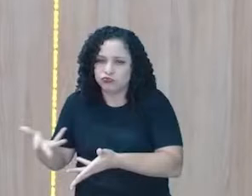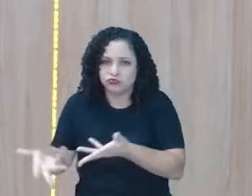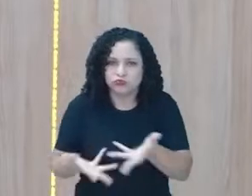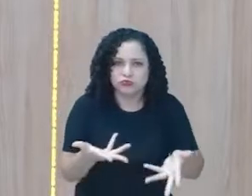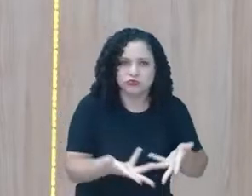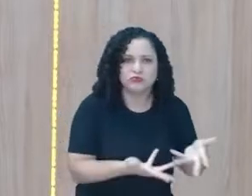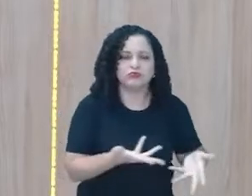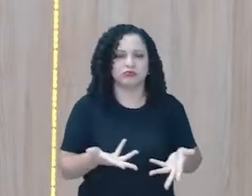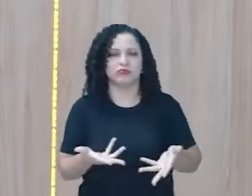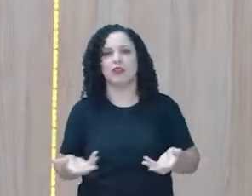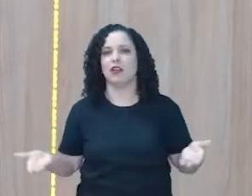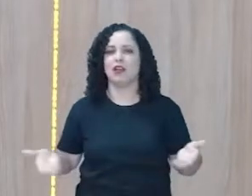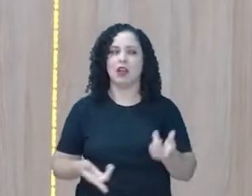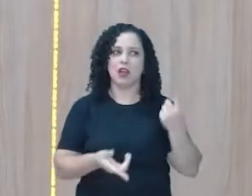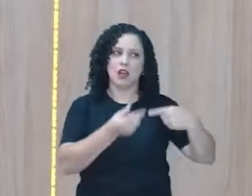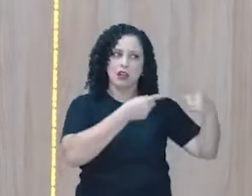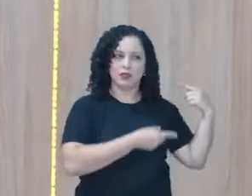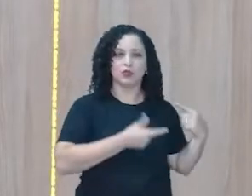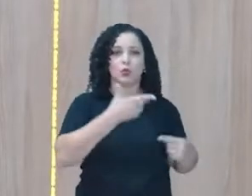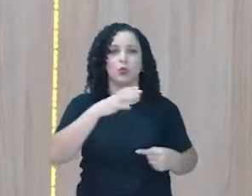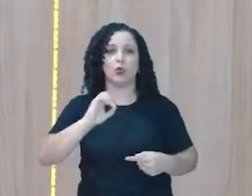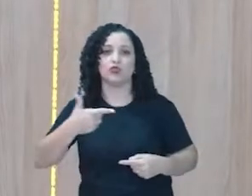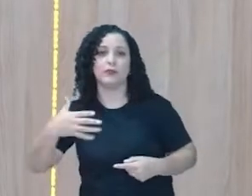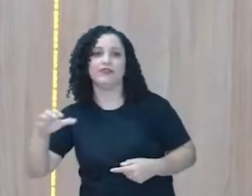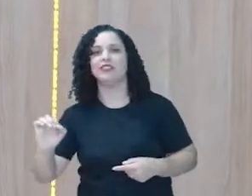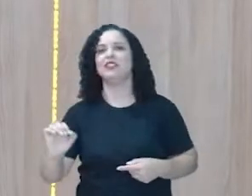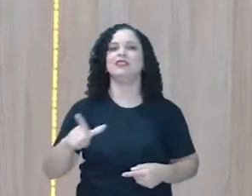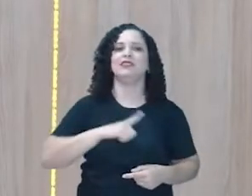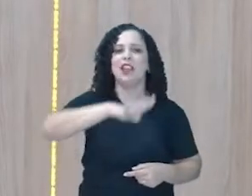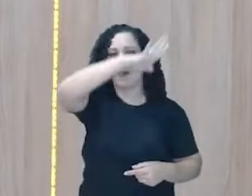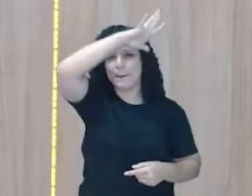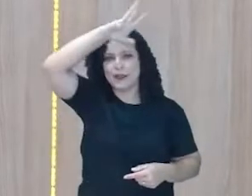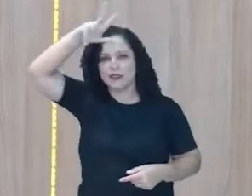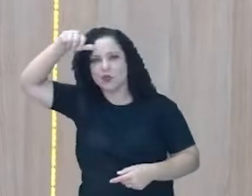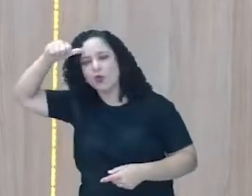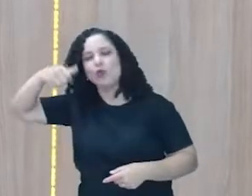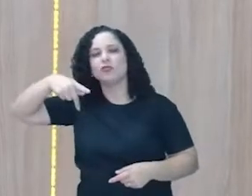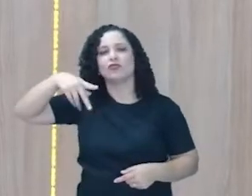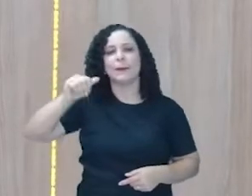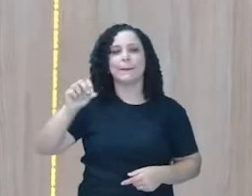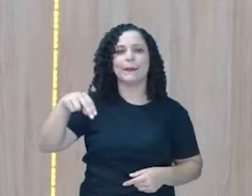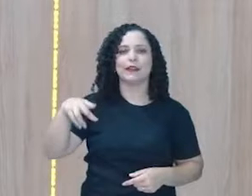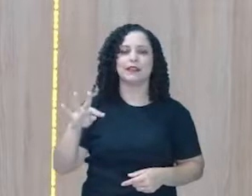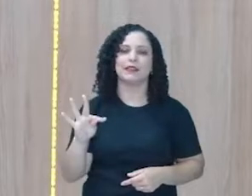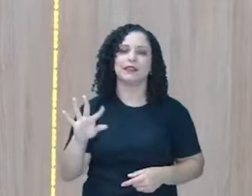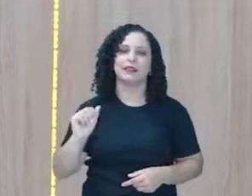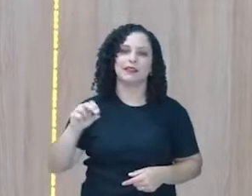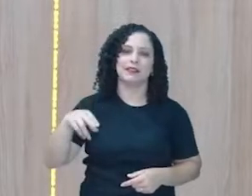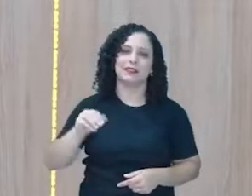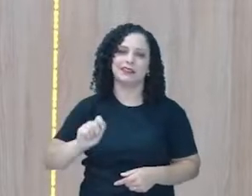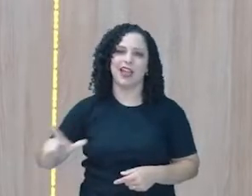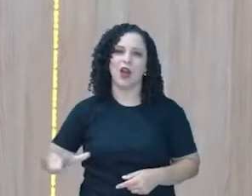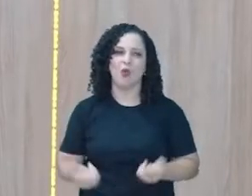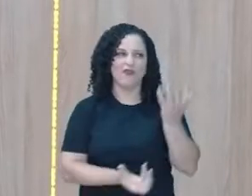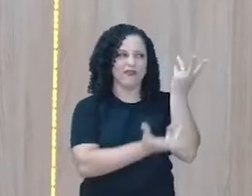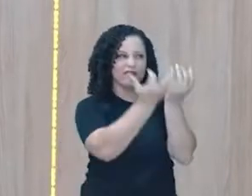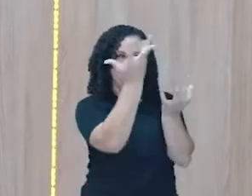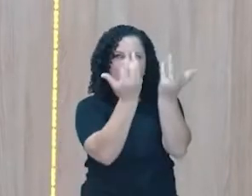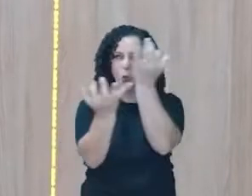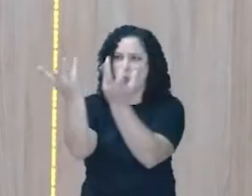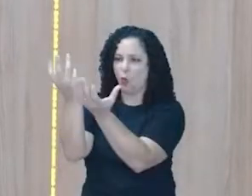falar, em 2020 mesmo, Pantanal, Amazônia, as queimadas que a gente escuta diariamente